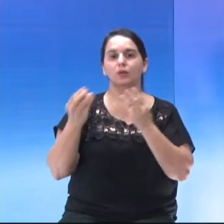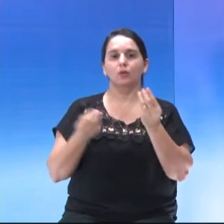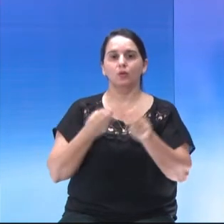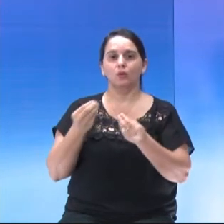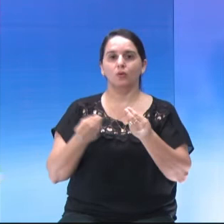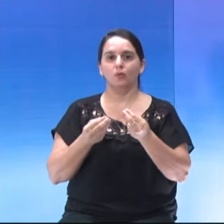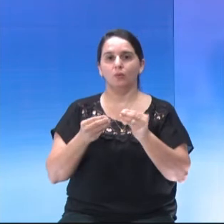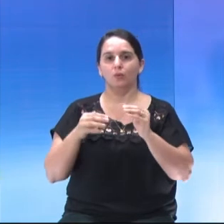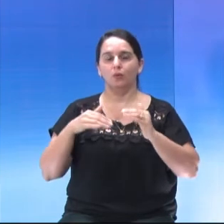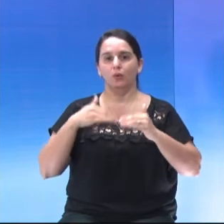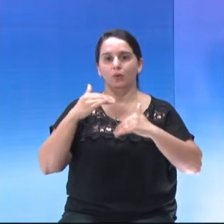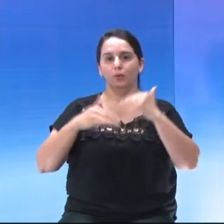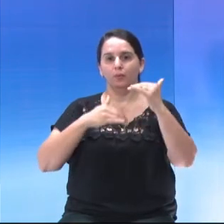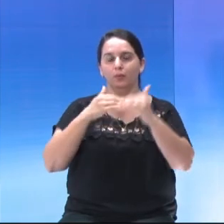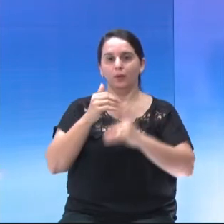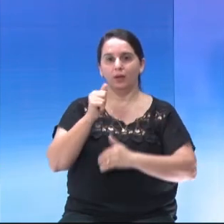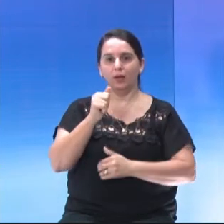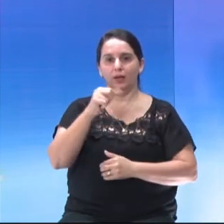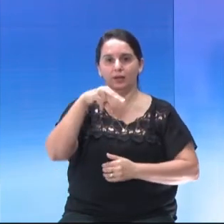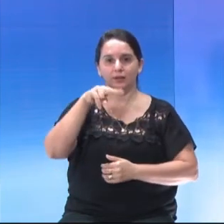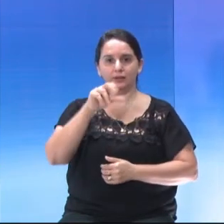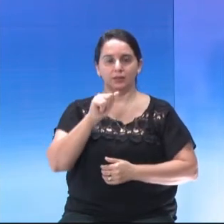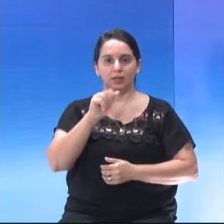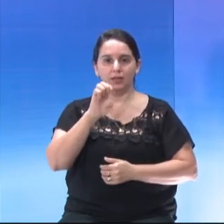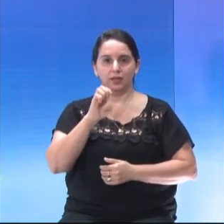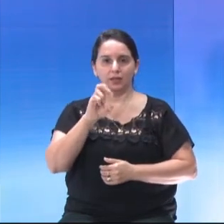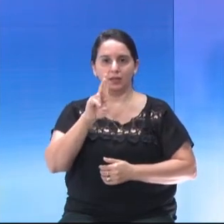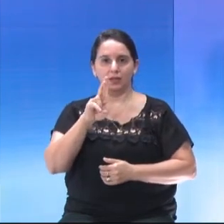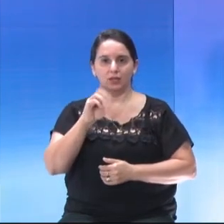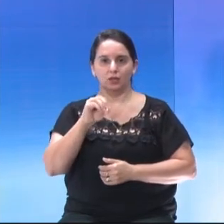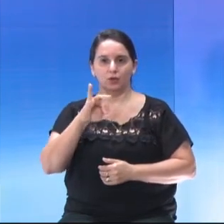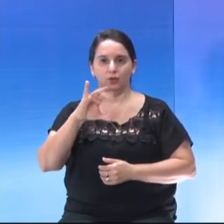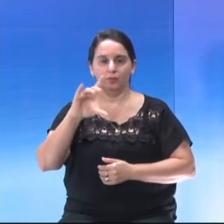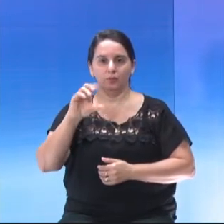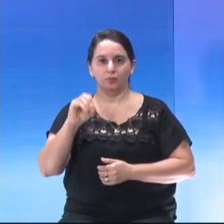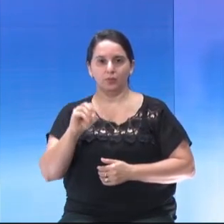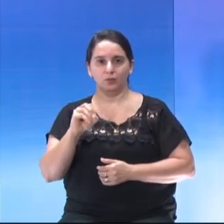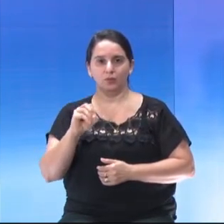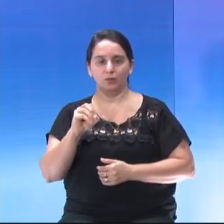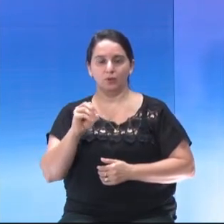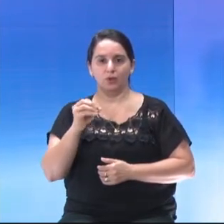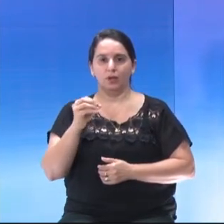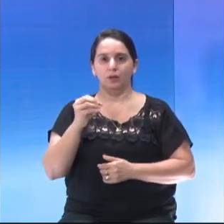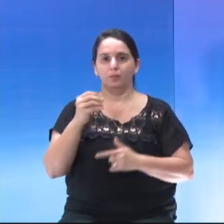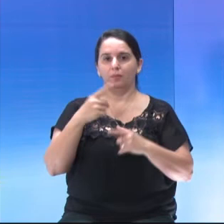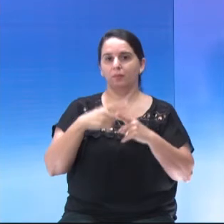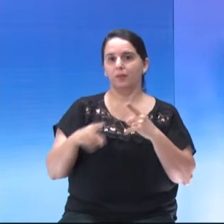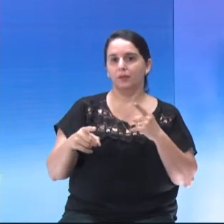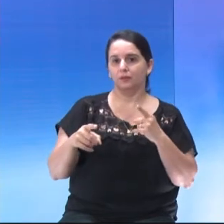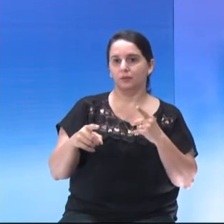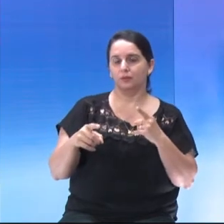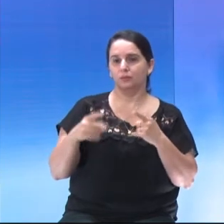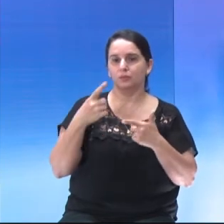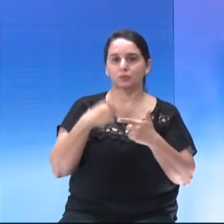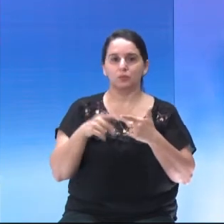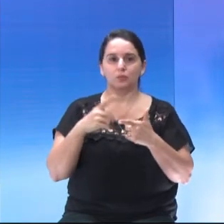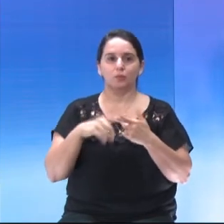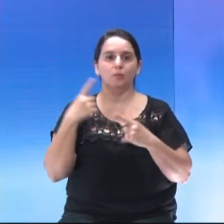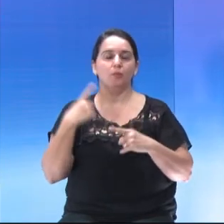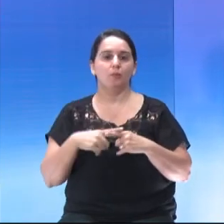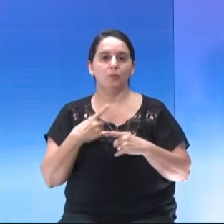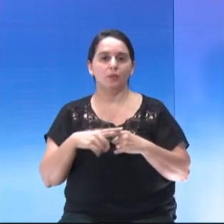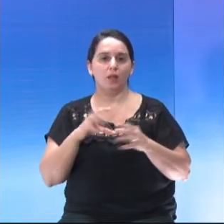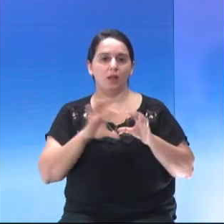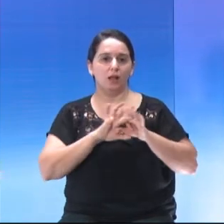pergunta: o processo anaeróbico é menos vantajoso energeticamente, por quê? E dá as